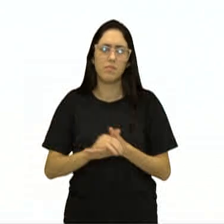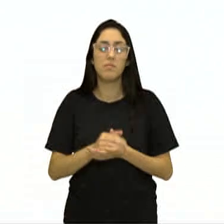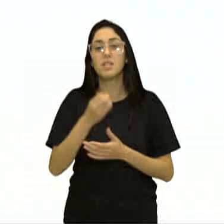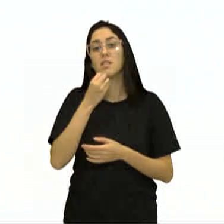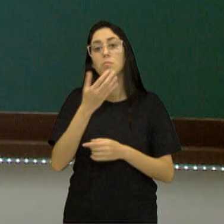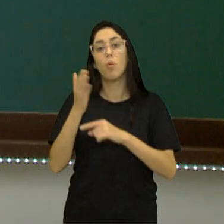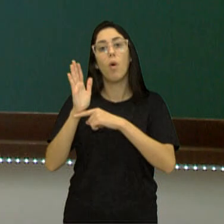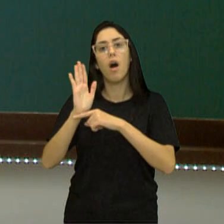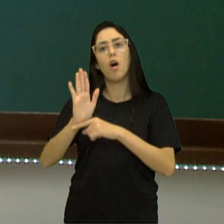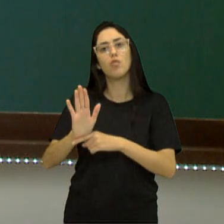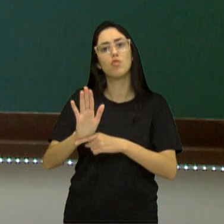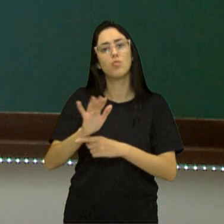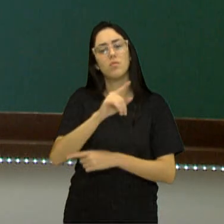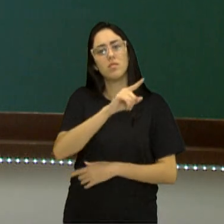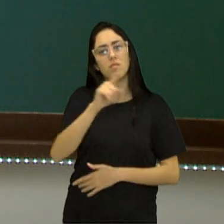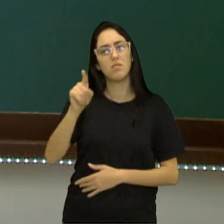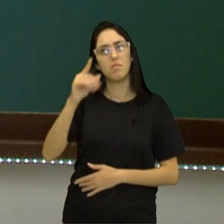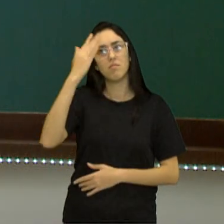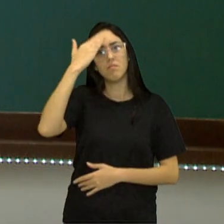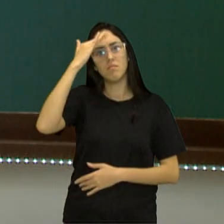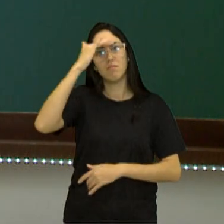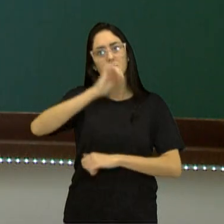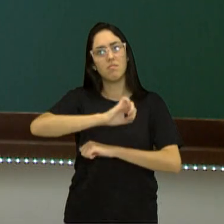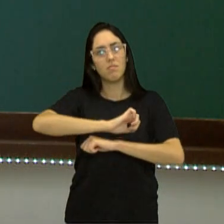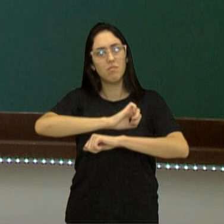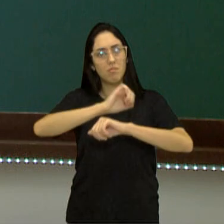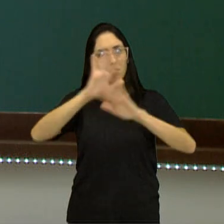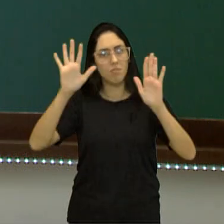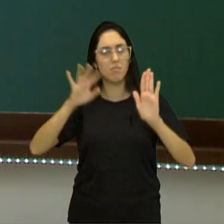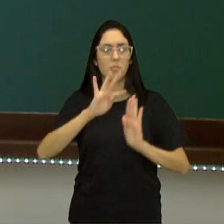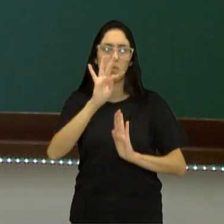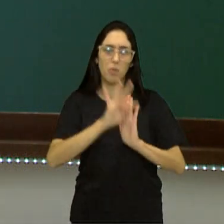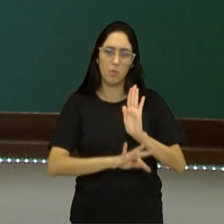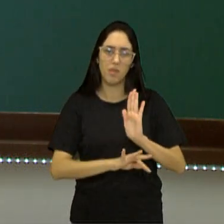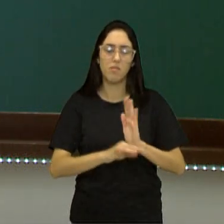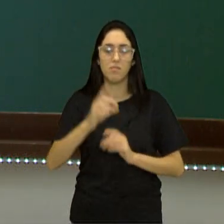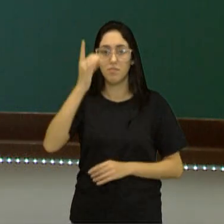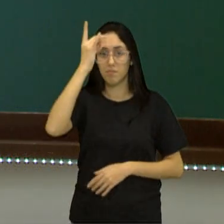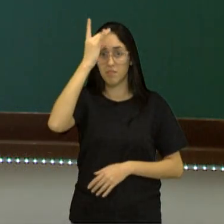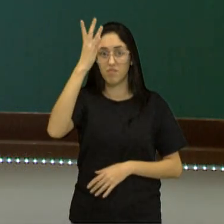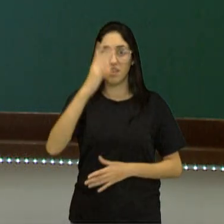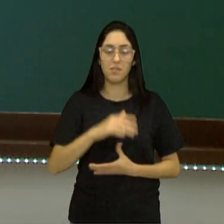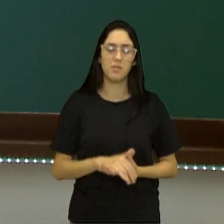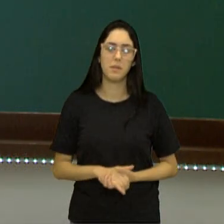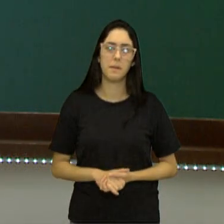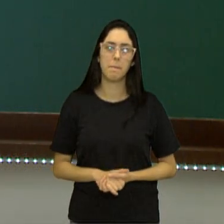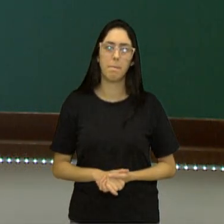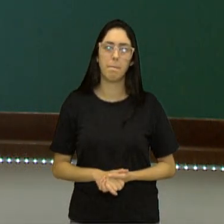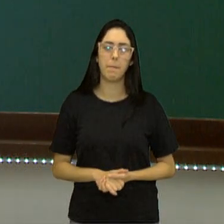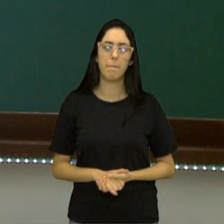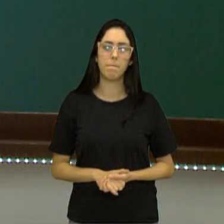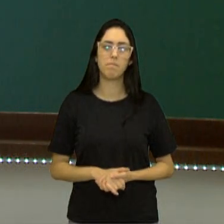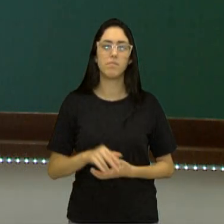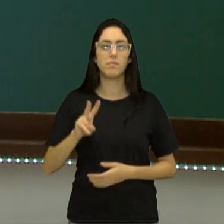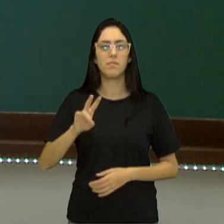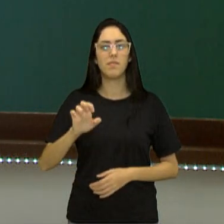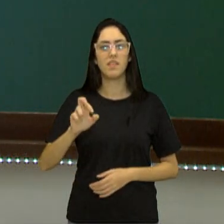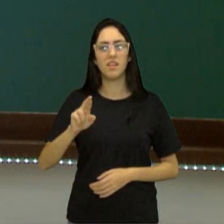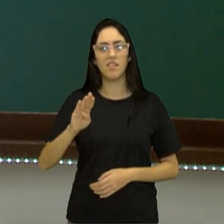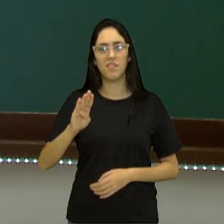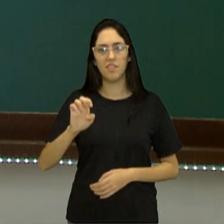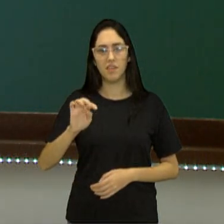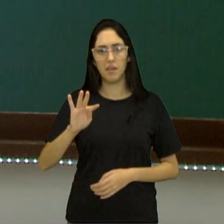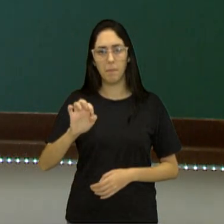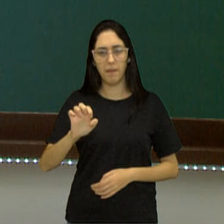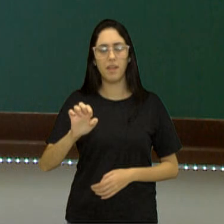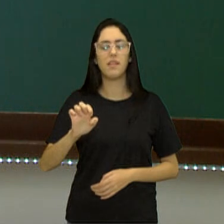auxilia para você chamar atenção no seu texto e facilitar a leitura do público. Em um verbete fantástico, atenção